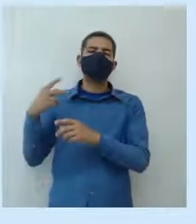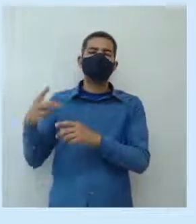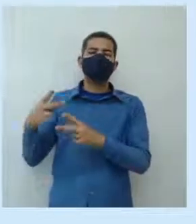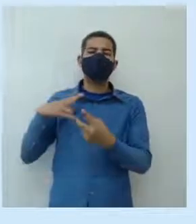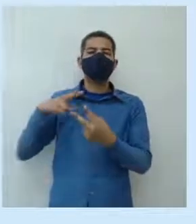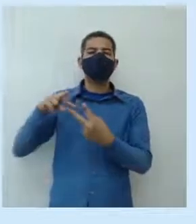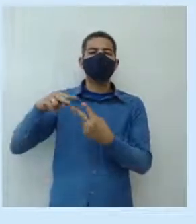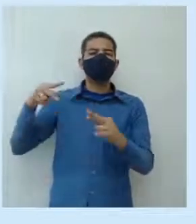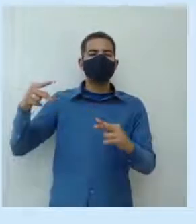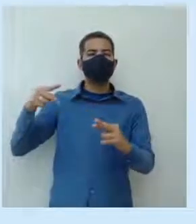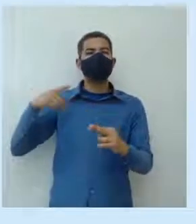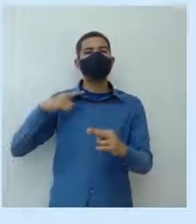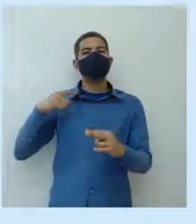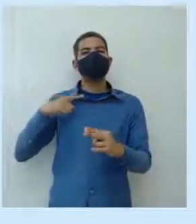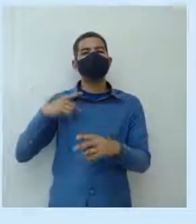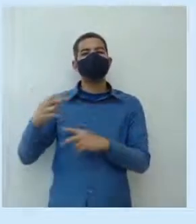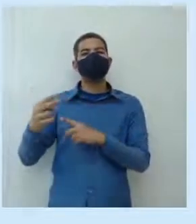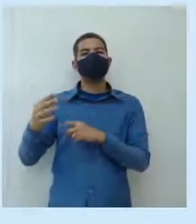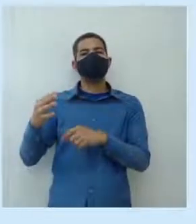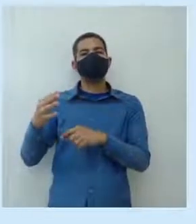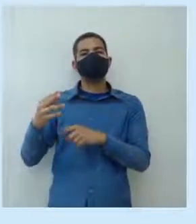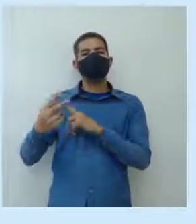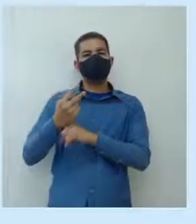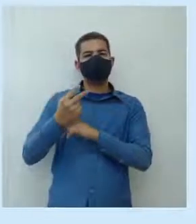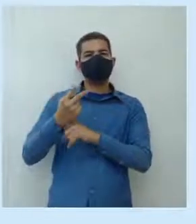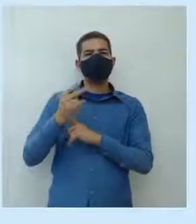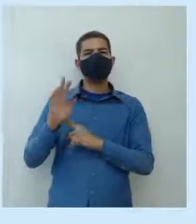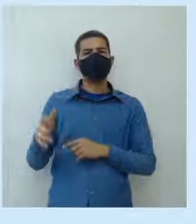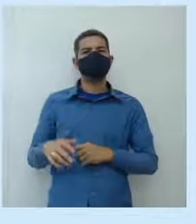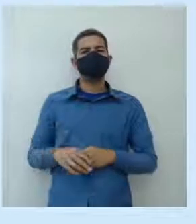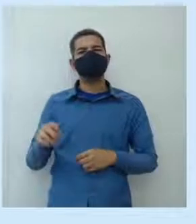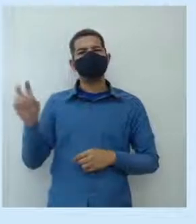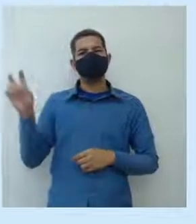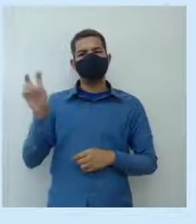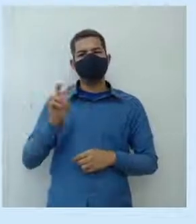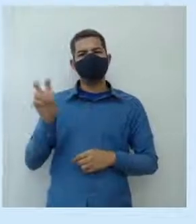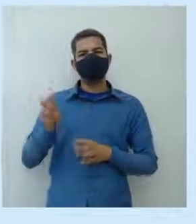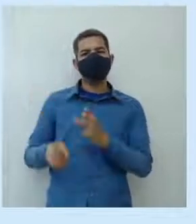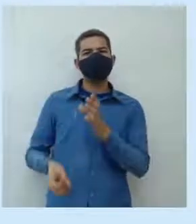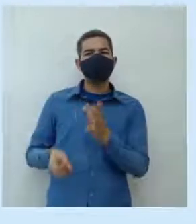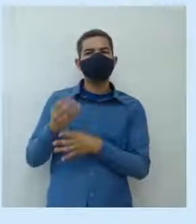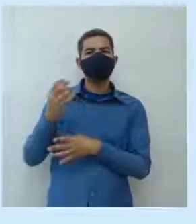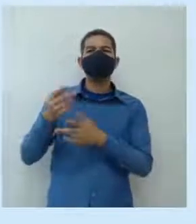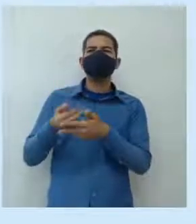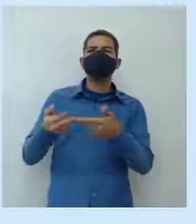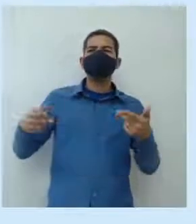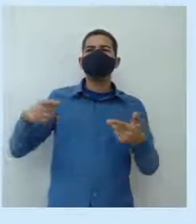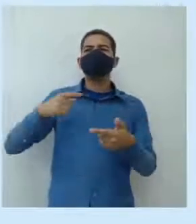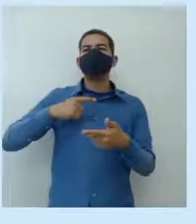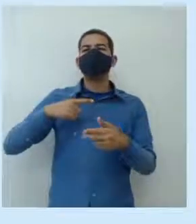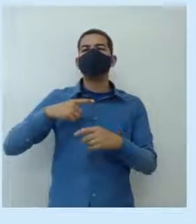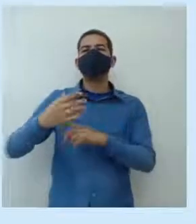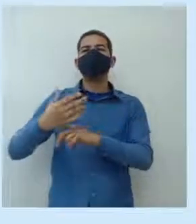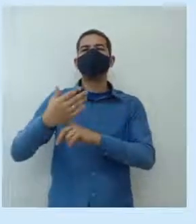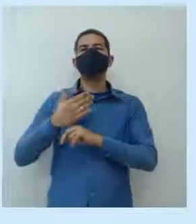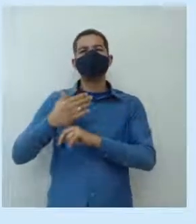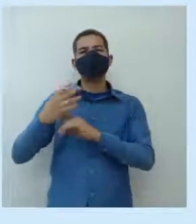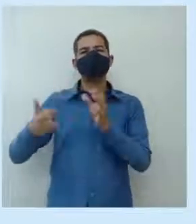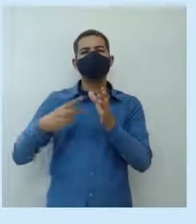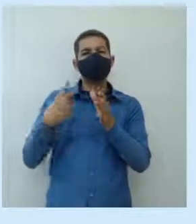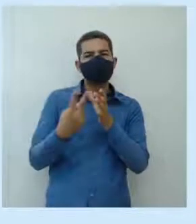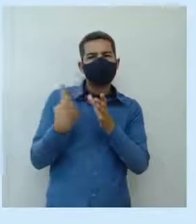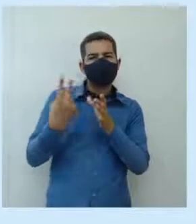já vem com esses defensivos. A criação do organismo capaz aí de produzir substâncias úteis para a saúde humana, como